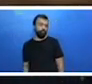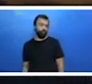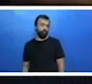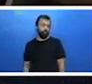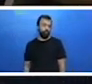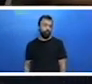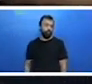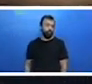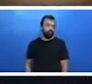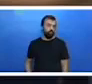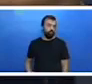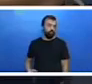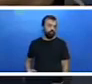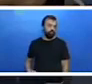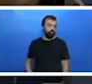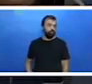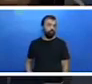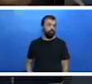tenho centésimo.